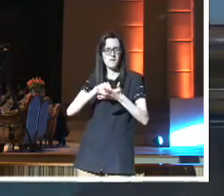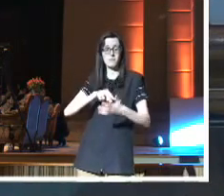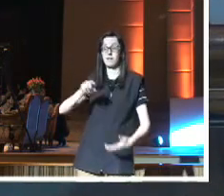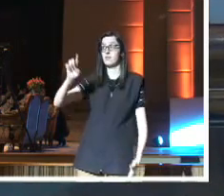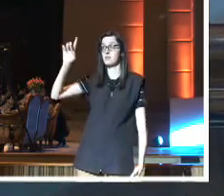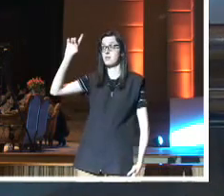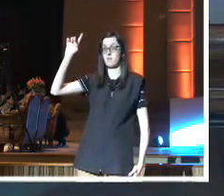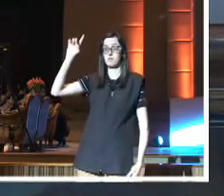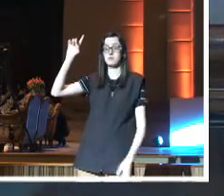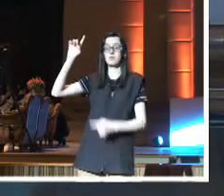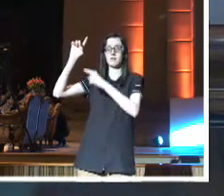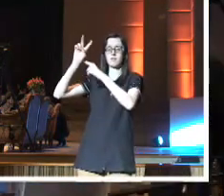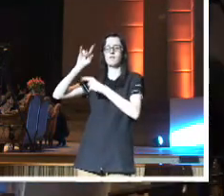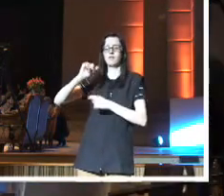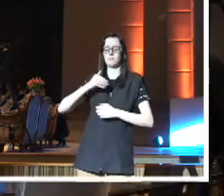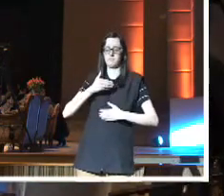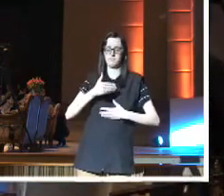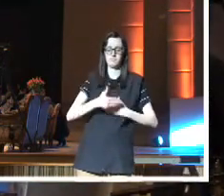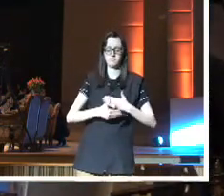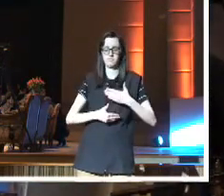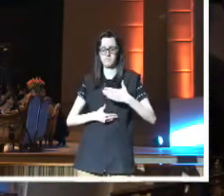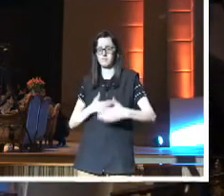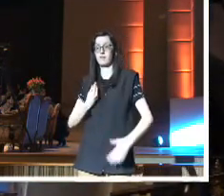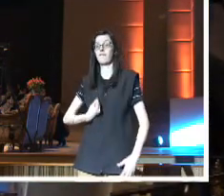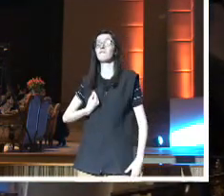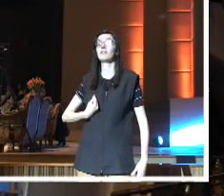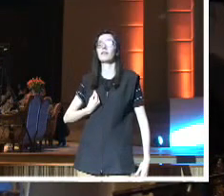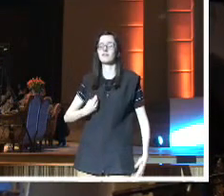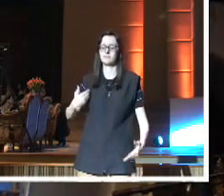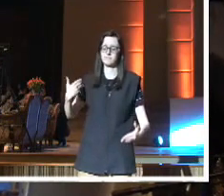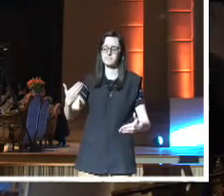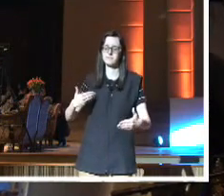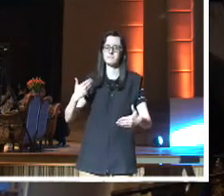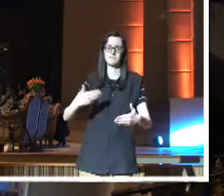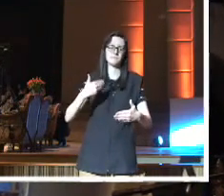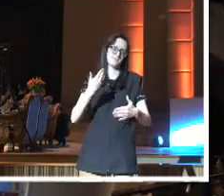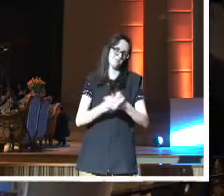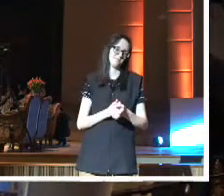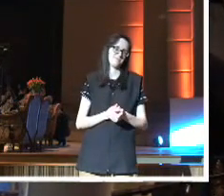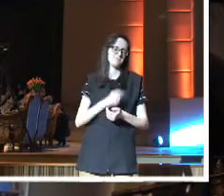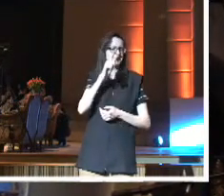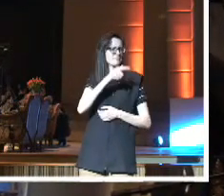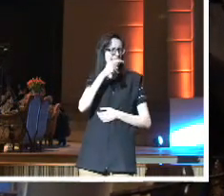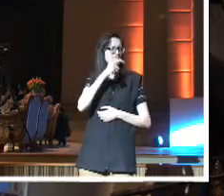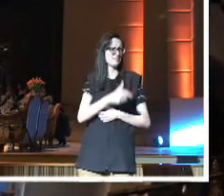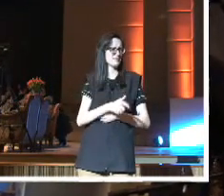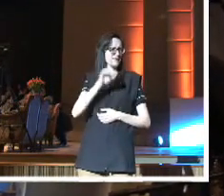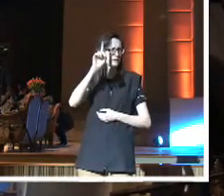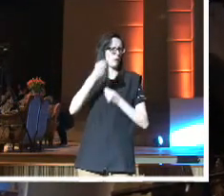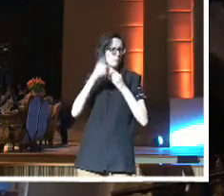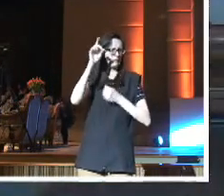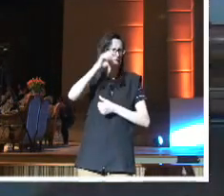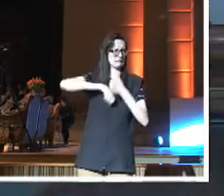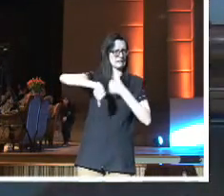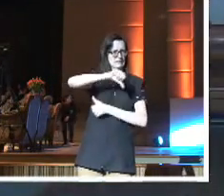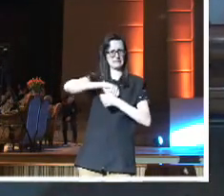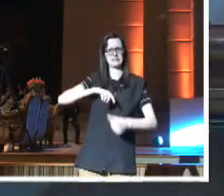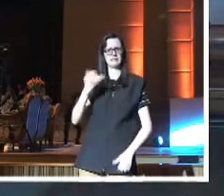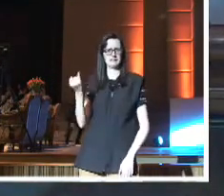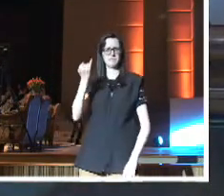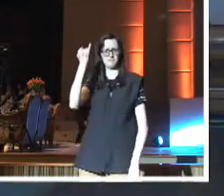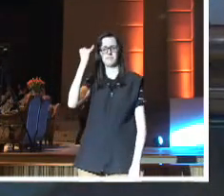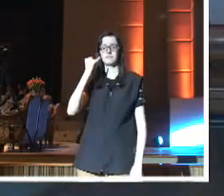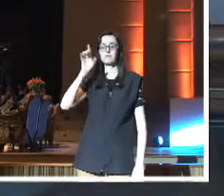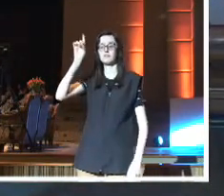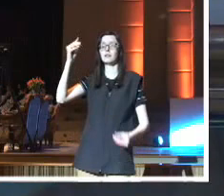Deus vai sendo construída na nossa história. É interessante como Deus trabalha isso. Deus nos